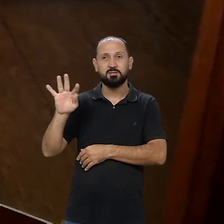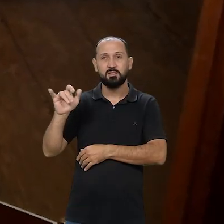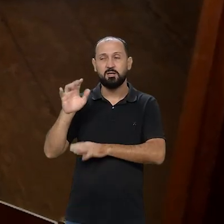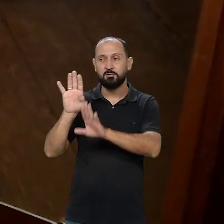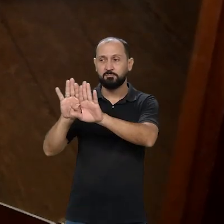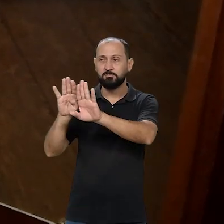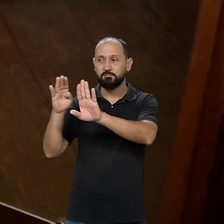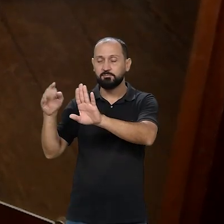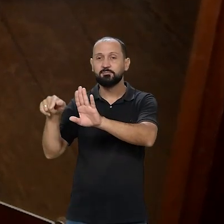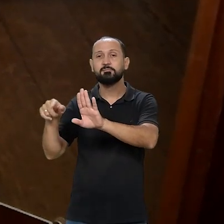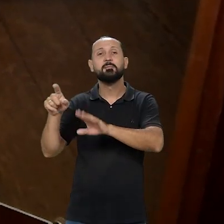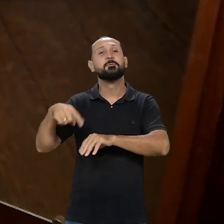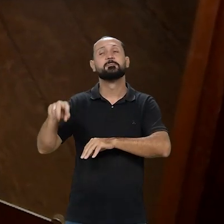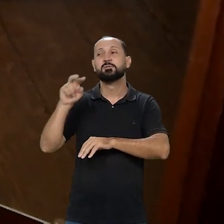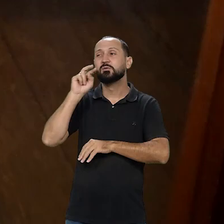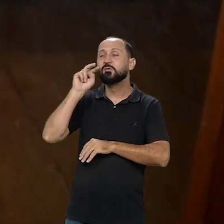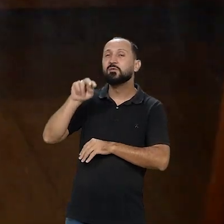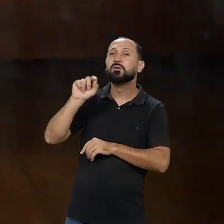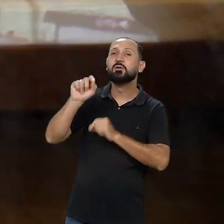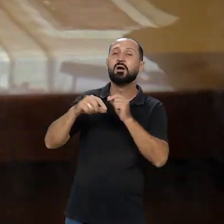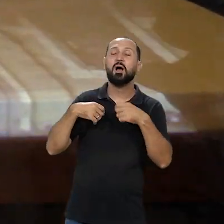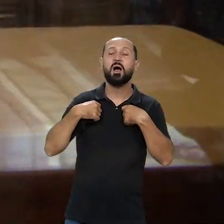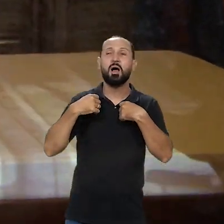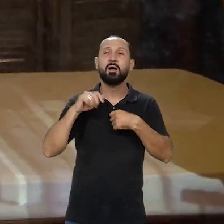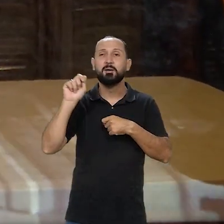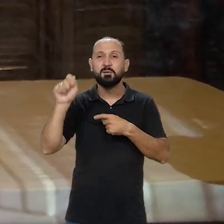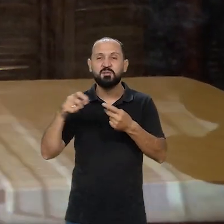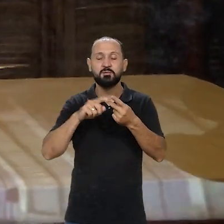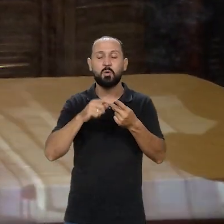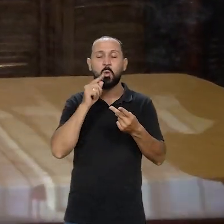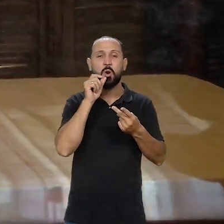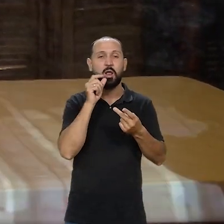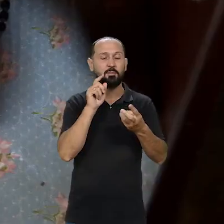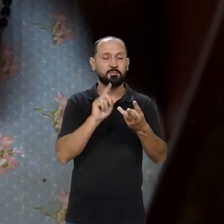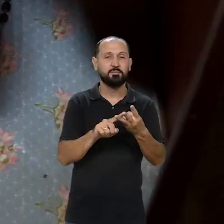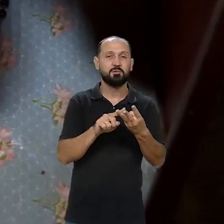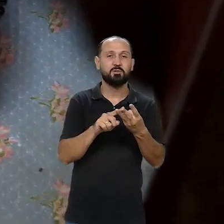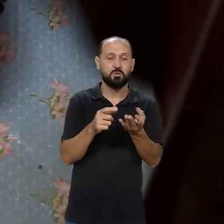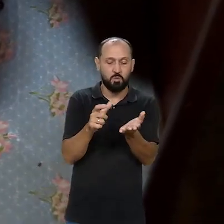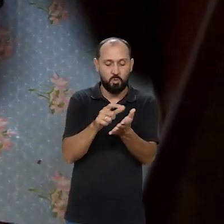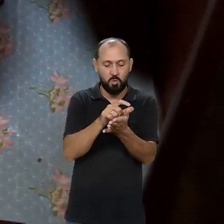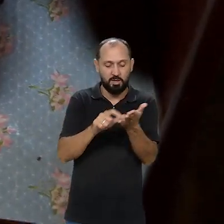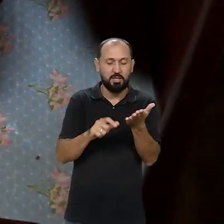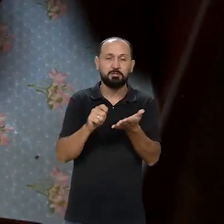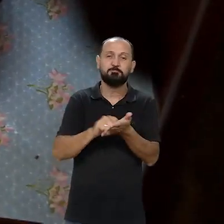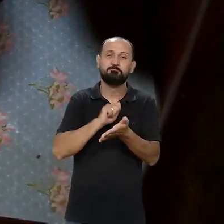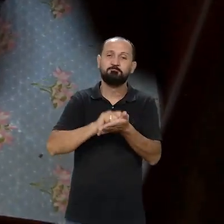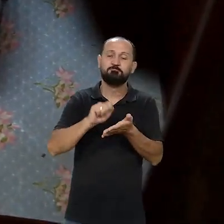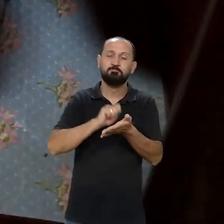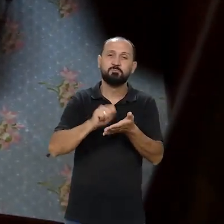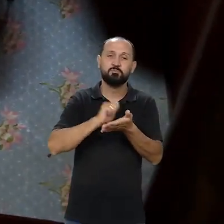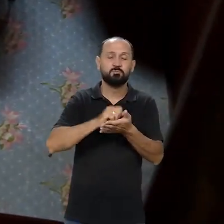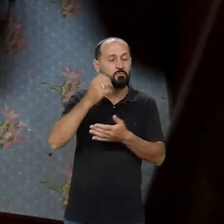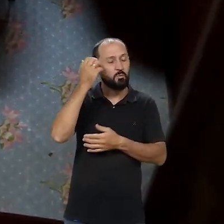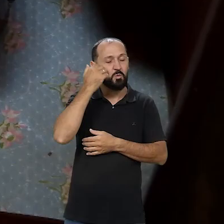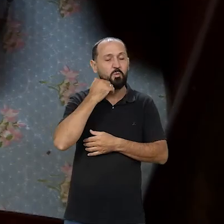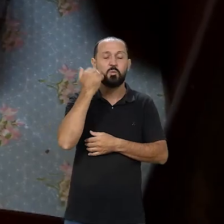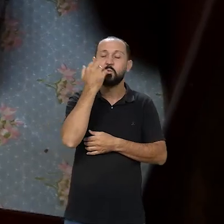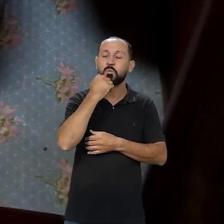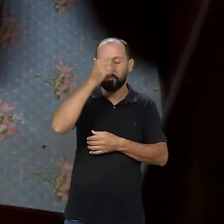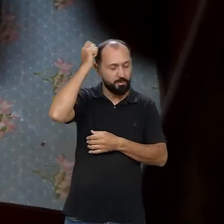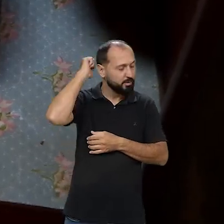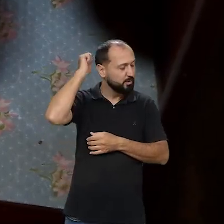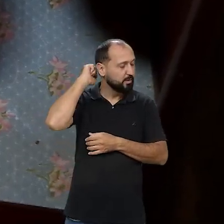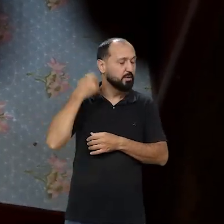porta aberta do guarda-roupas permite que o público confira a camisa, o lápis, o caderninho de escrita,